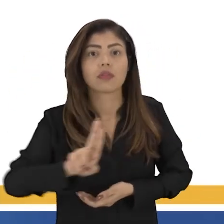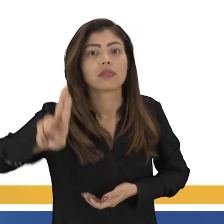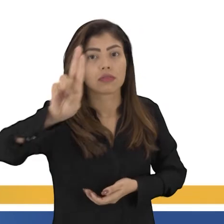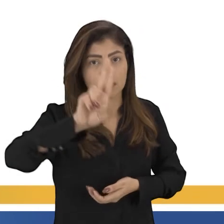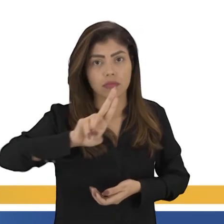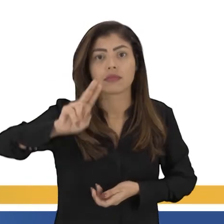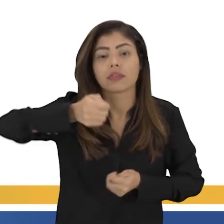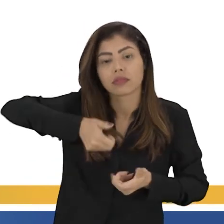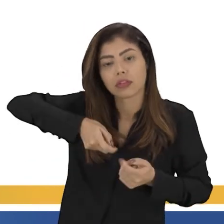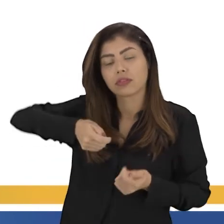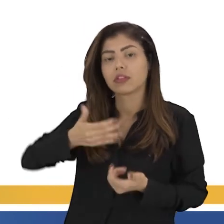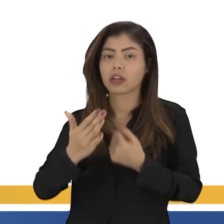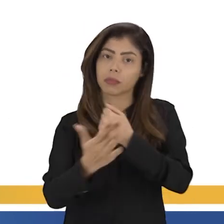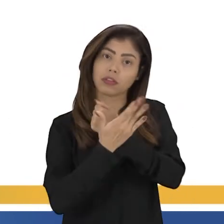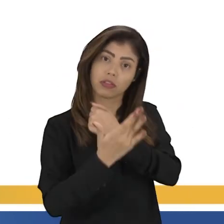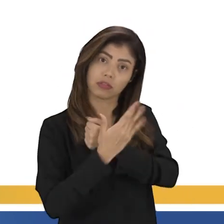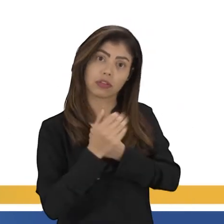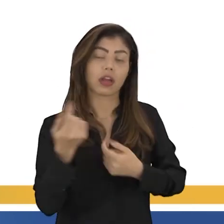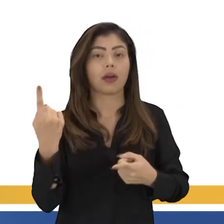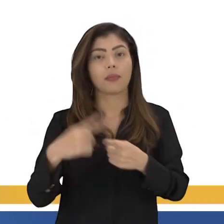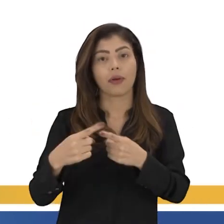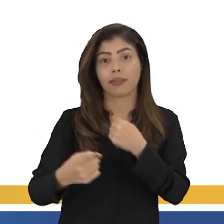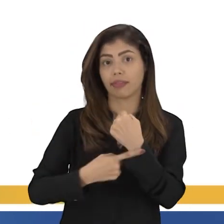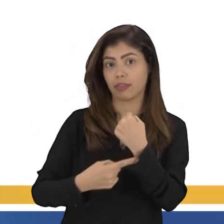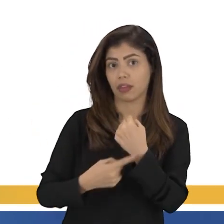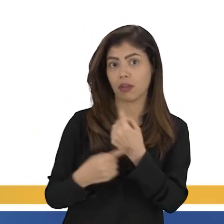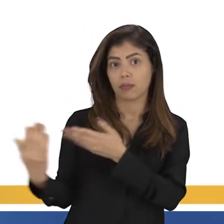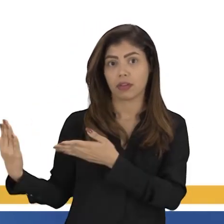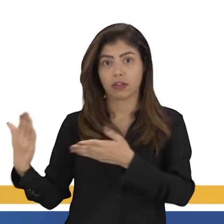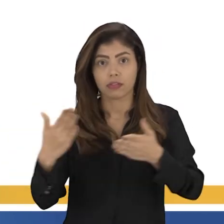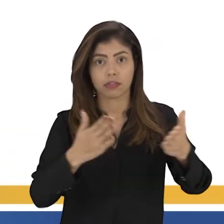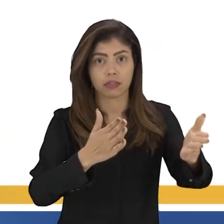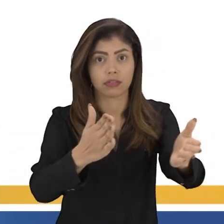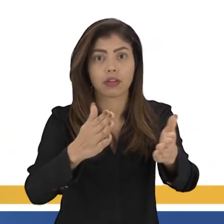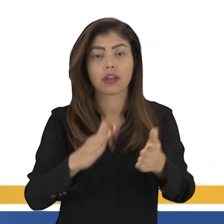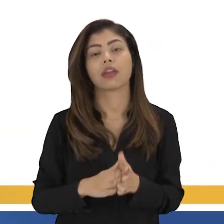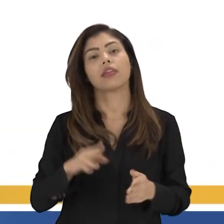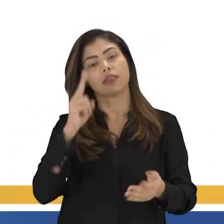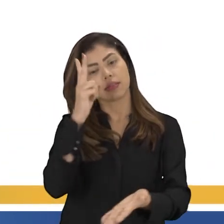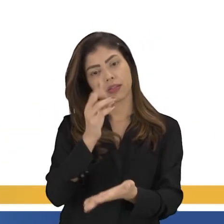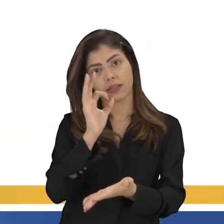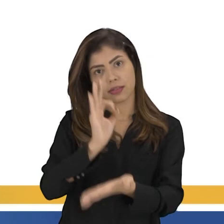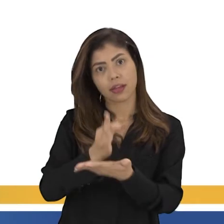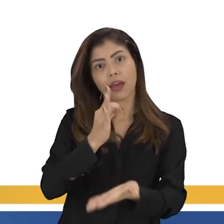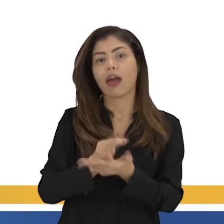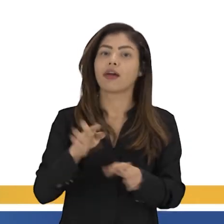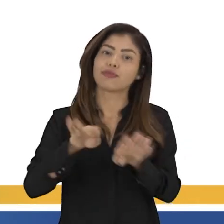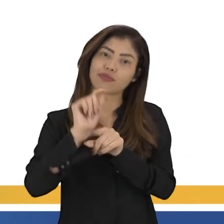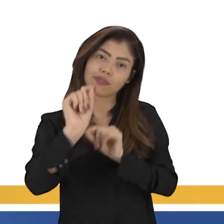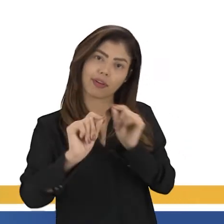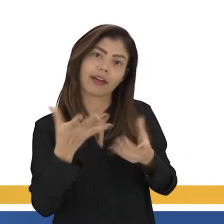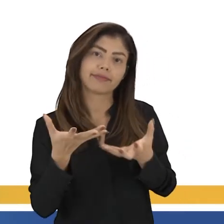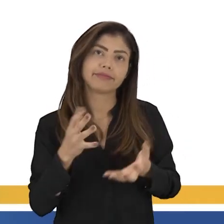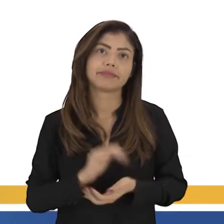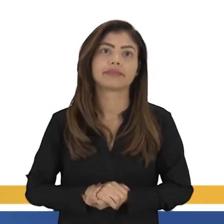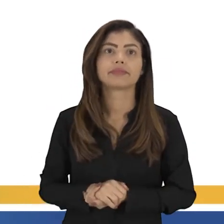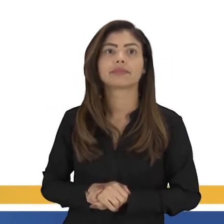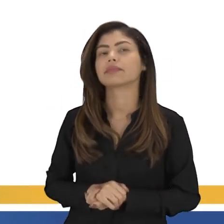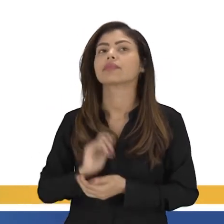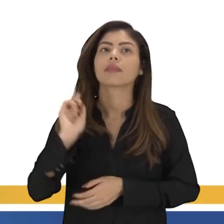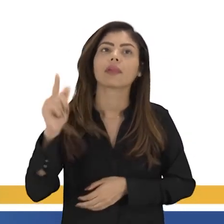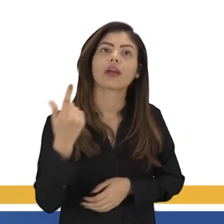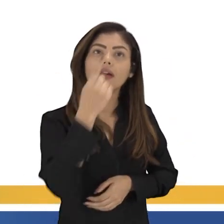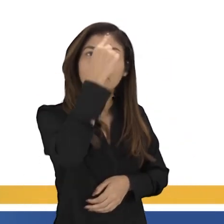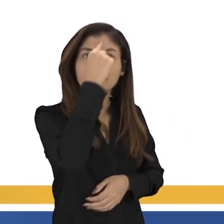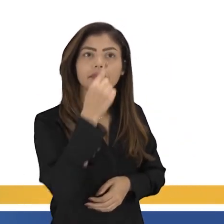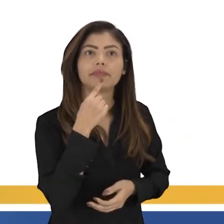pistas a teu favor, porque assim você ganha tempo e direciona corretamente, né, para o que a questão te exige. Olha aqui outra questão no